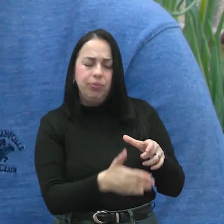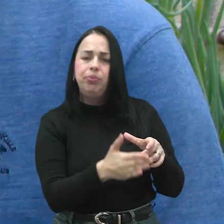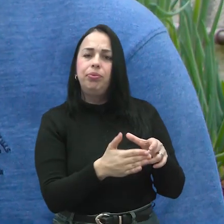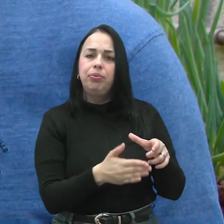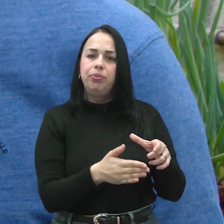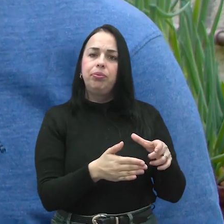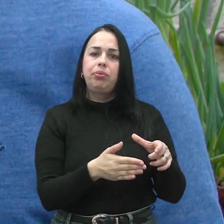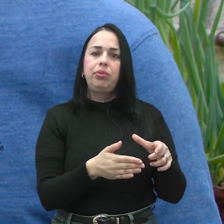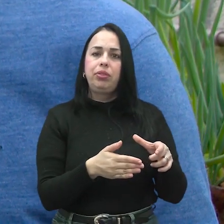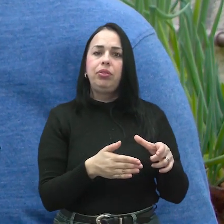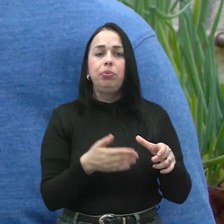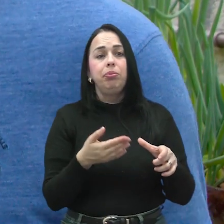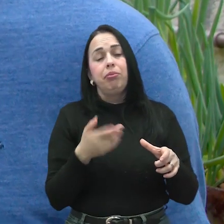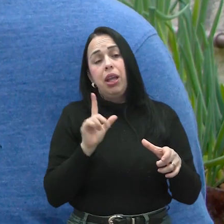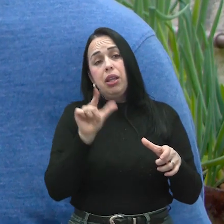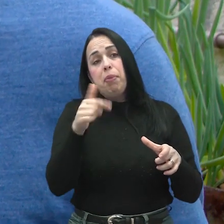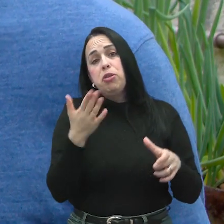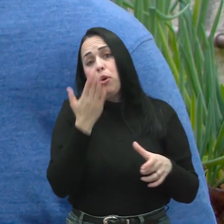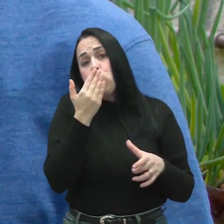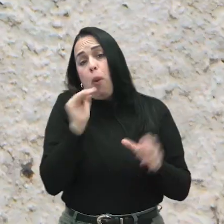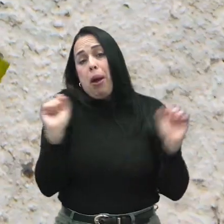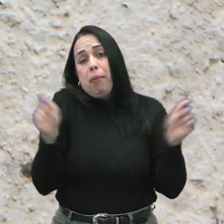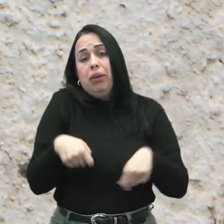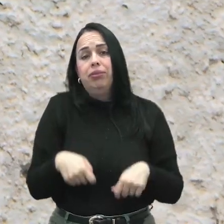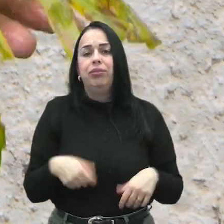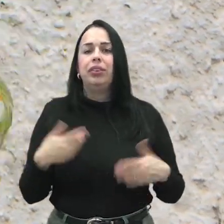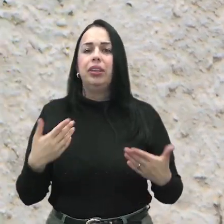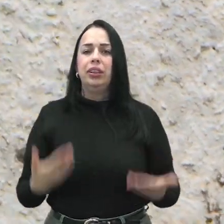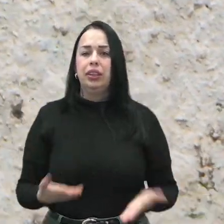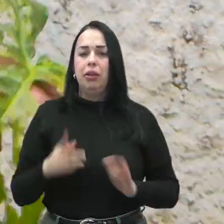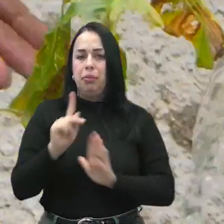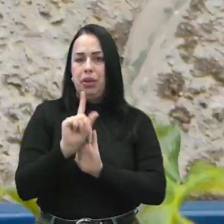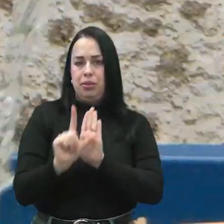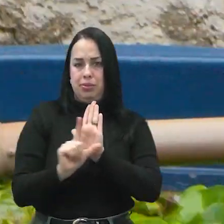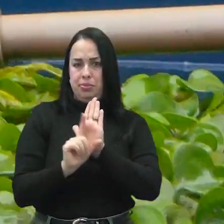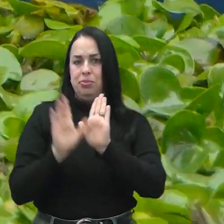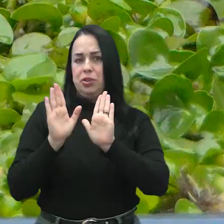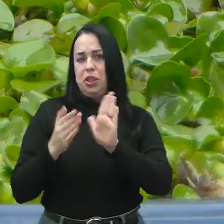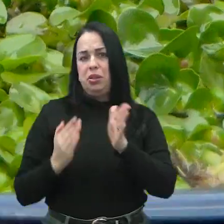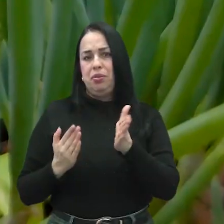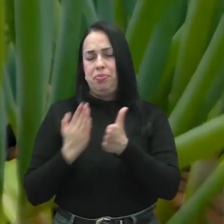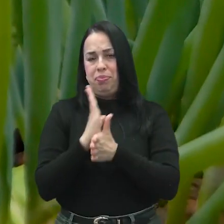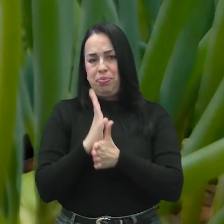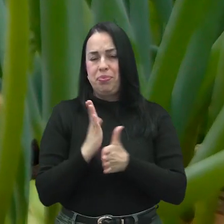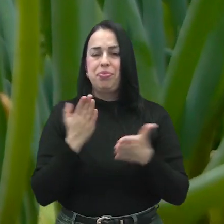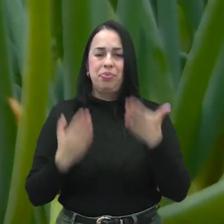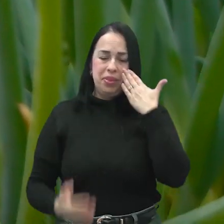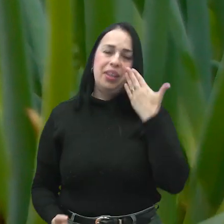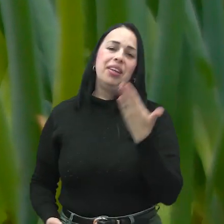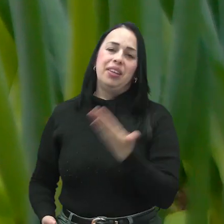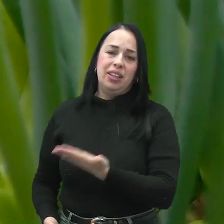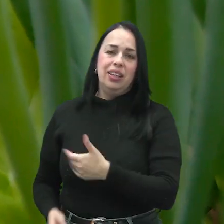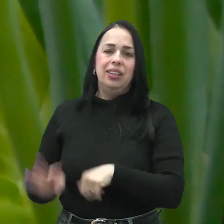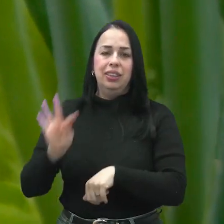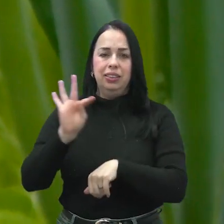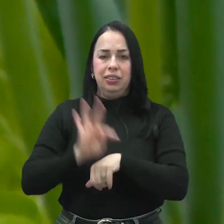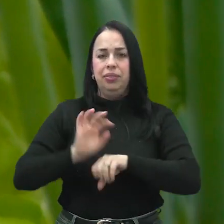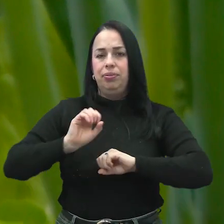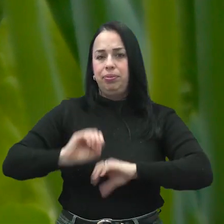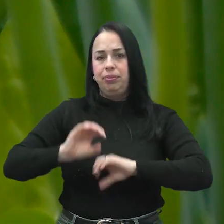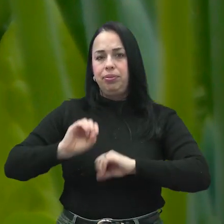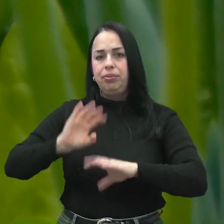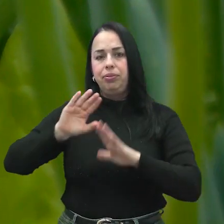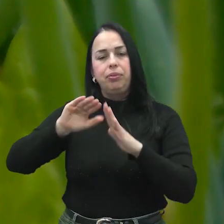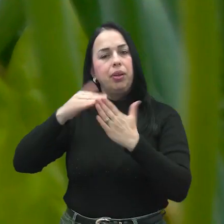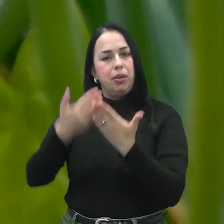também vai ser usado na merenda da escola. De acordo com o projeto de lei aprovado, o programa de aquaponia para os alunos